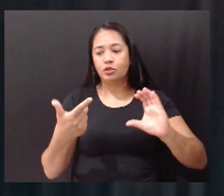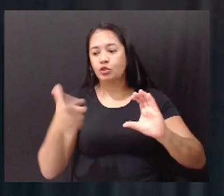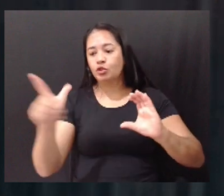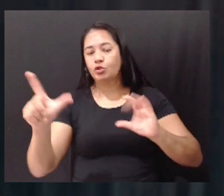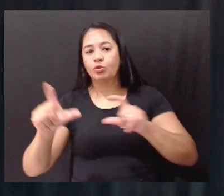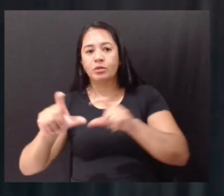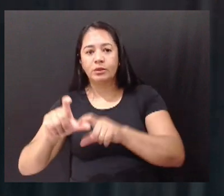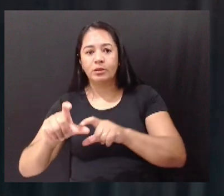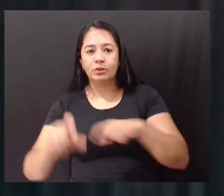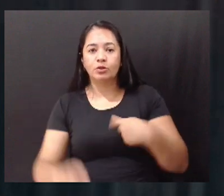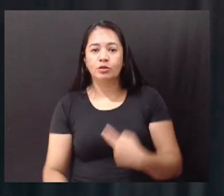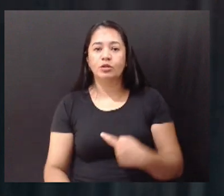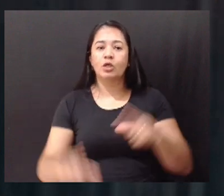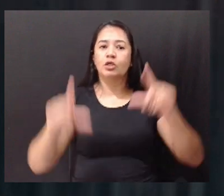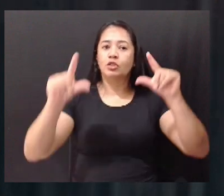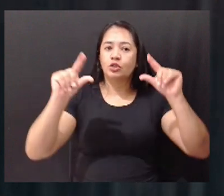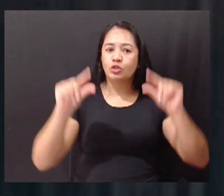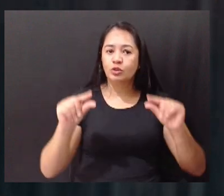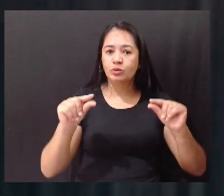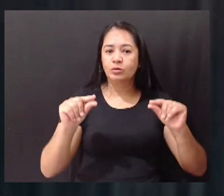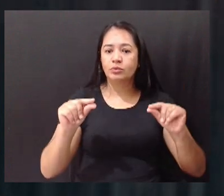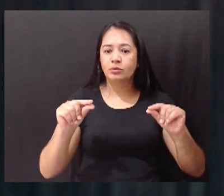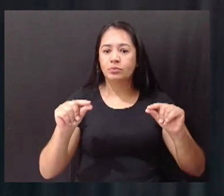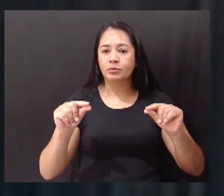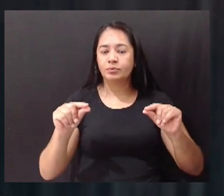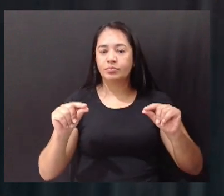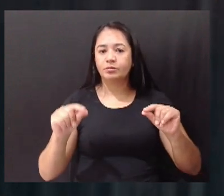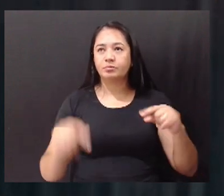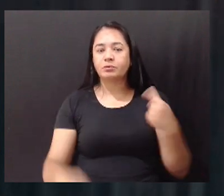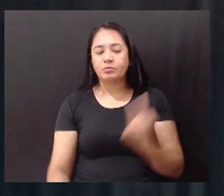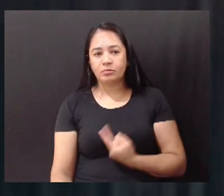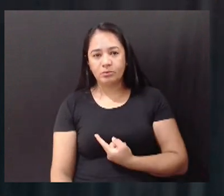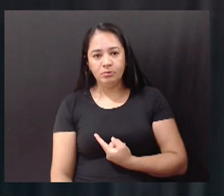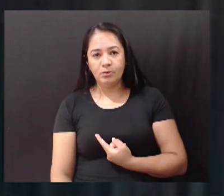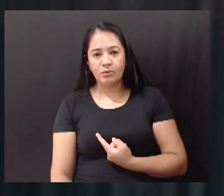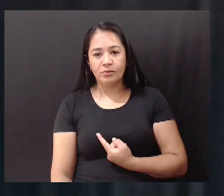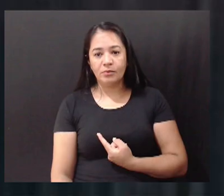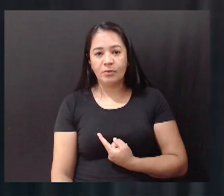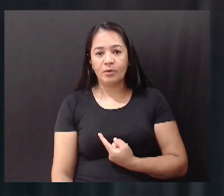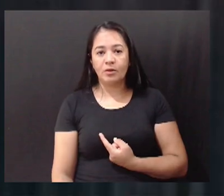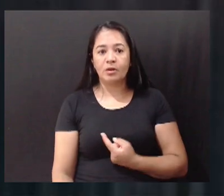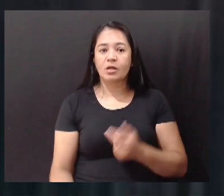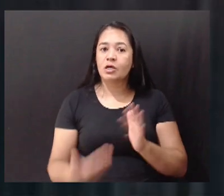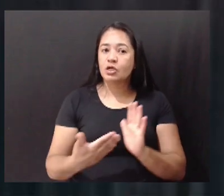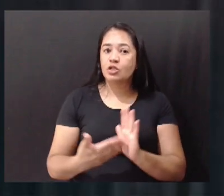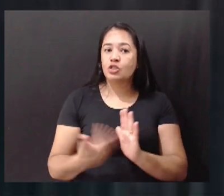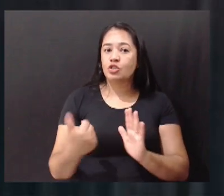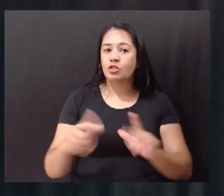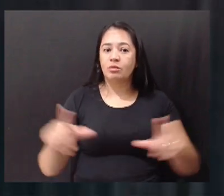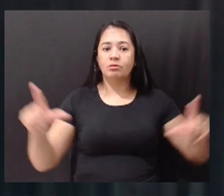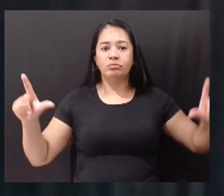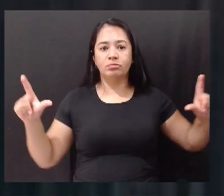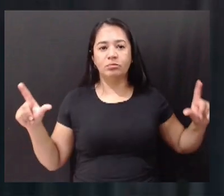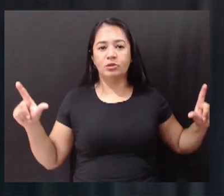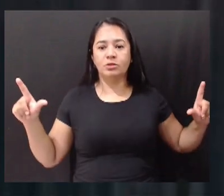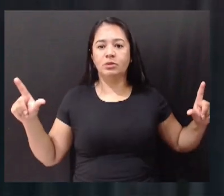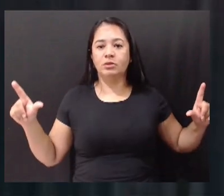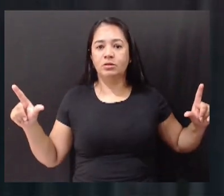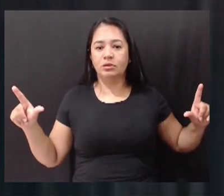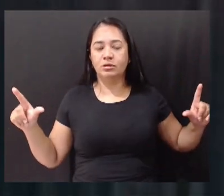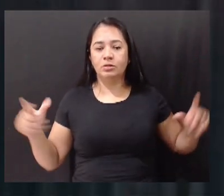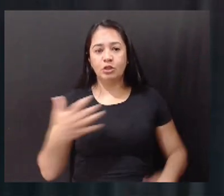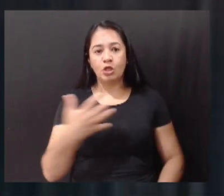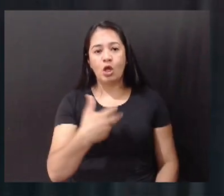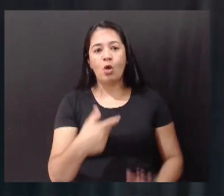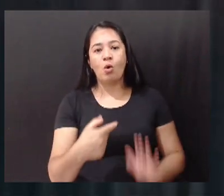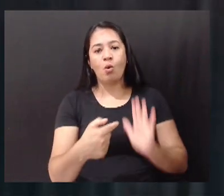a gente reduz, quando a gente tira realmente a exposição ao comportamento, né,